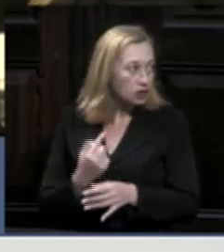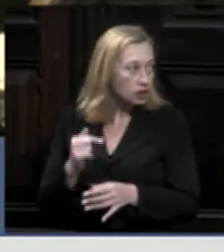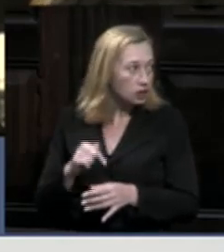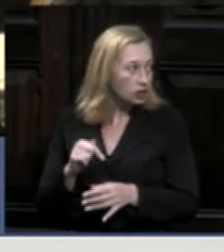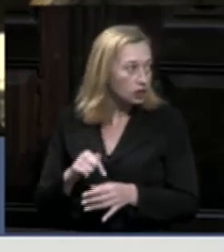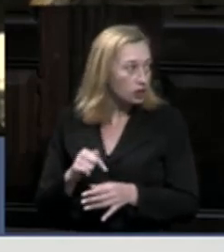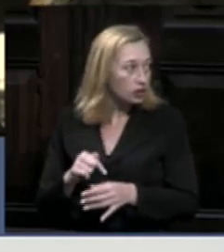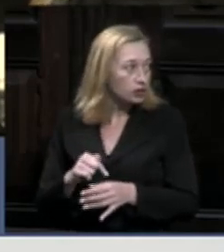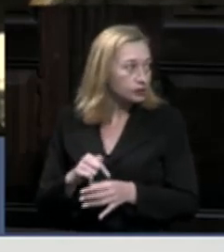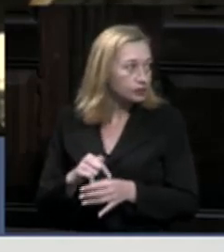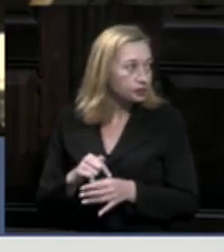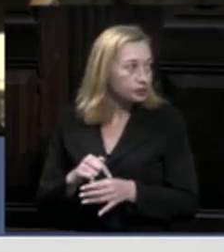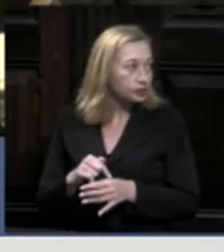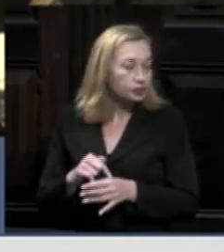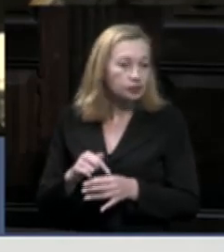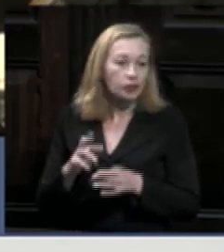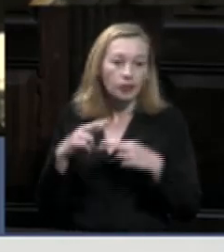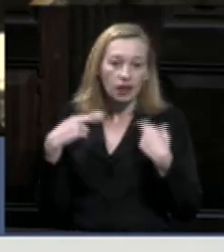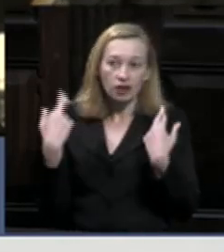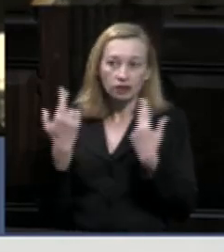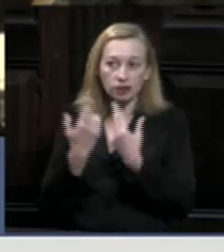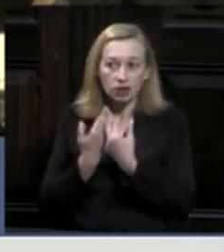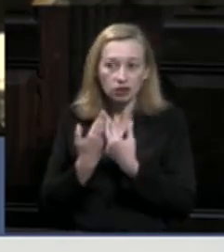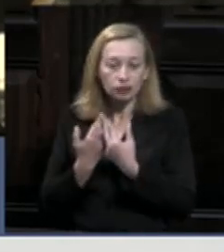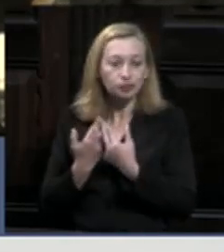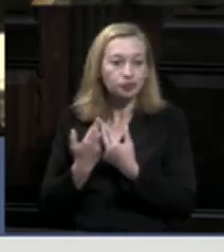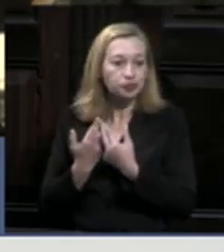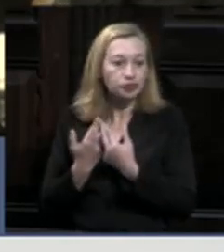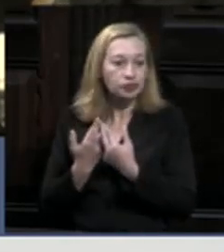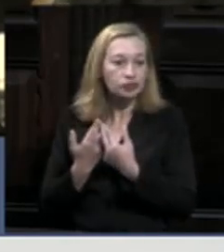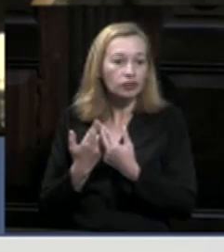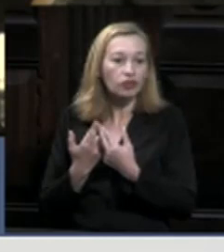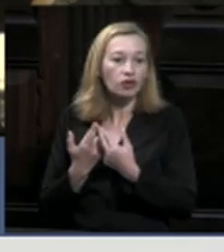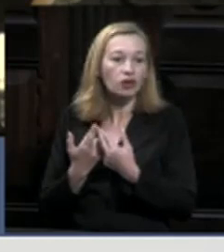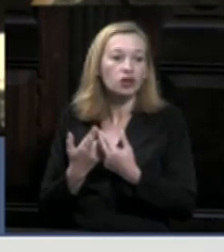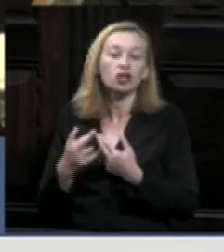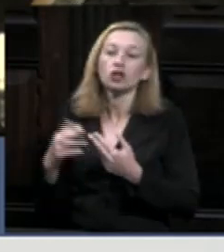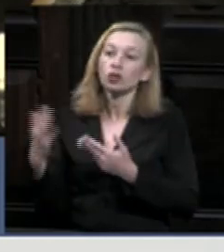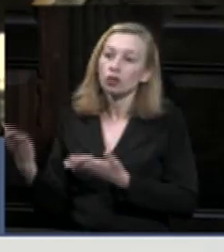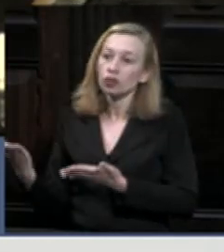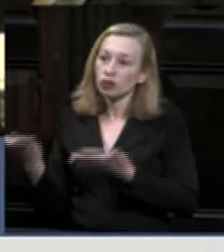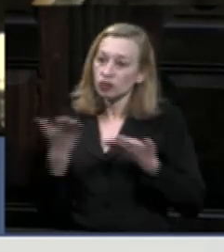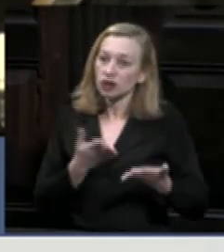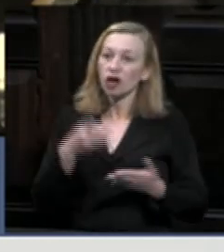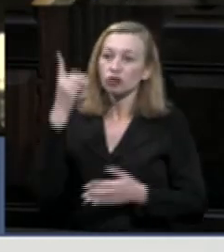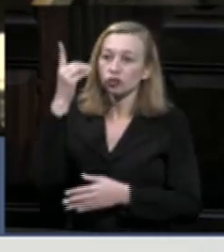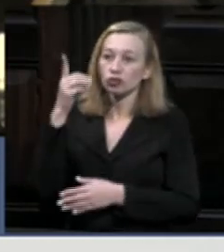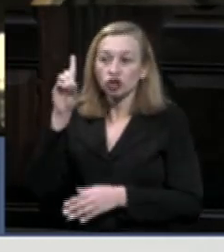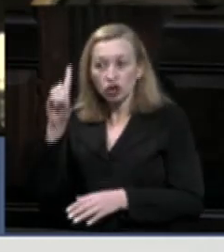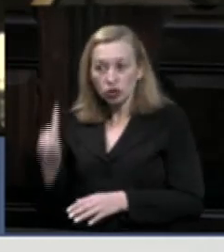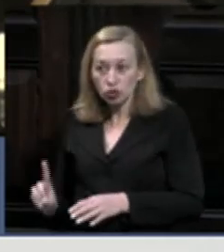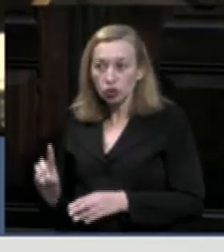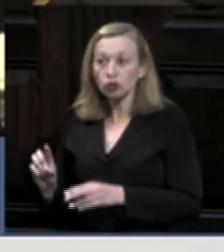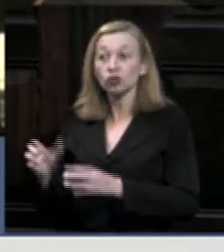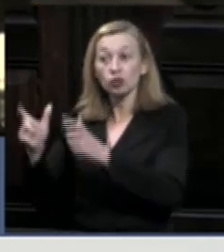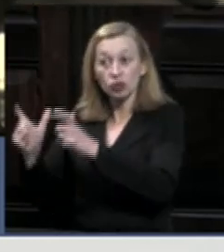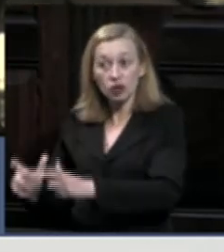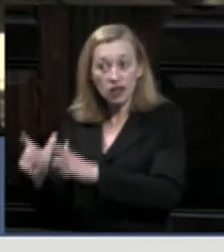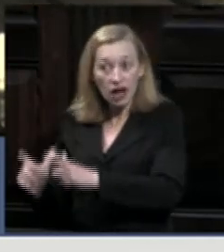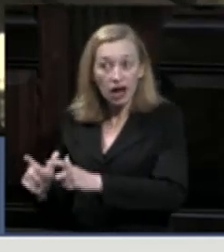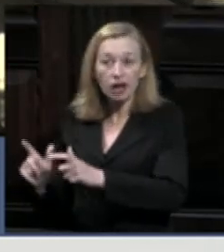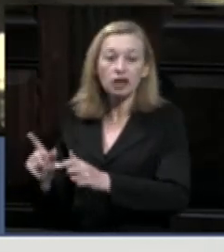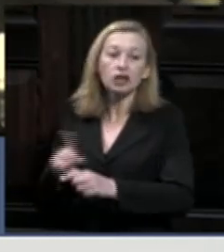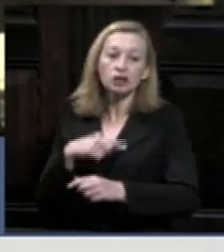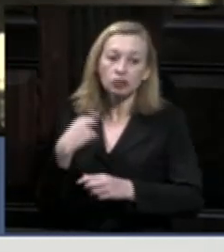permanente da assembleia convocar aqui o responsável diretor proprietário que a gente possa ter um entendimento que está